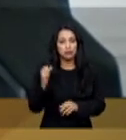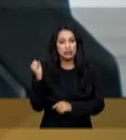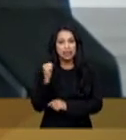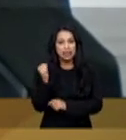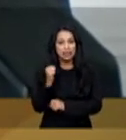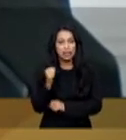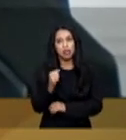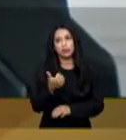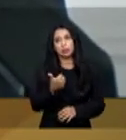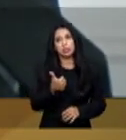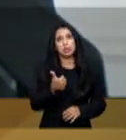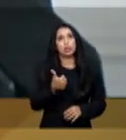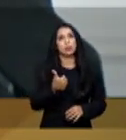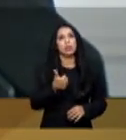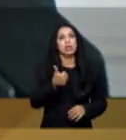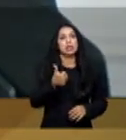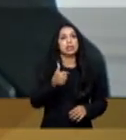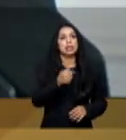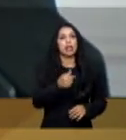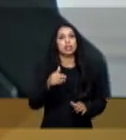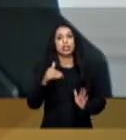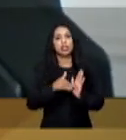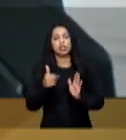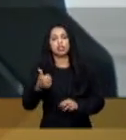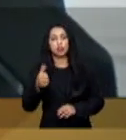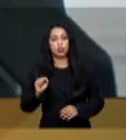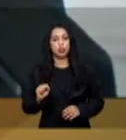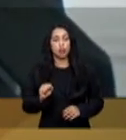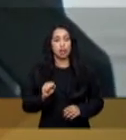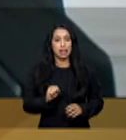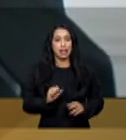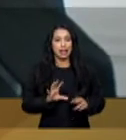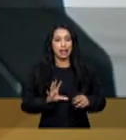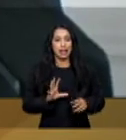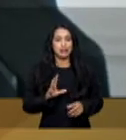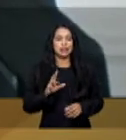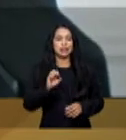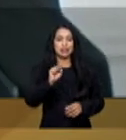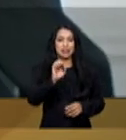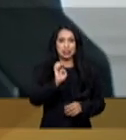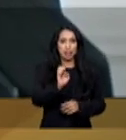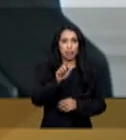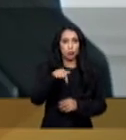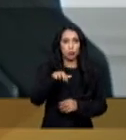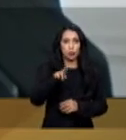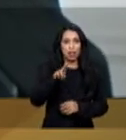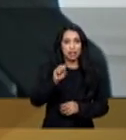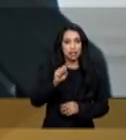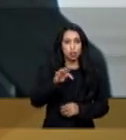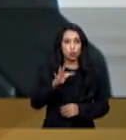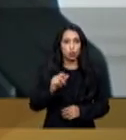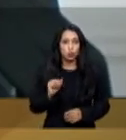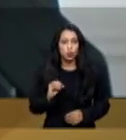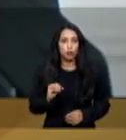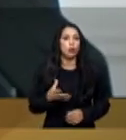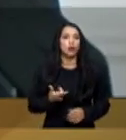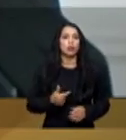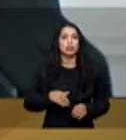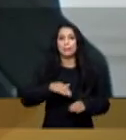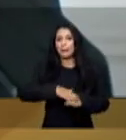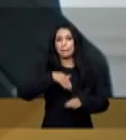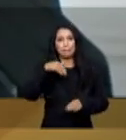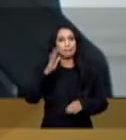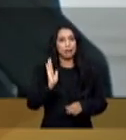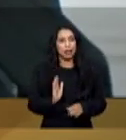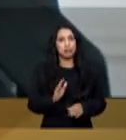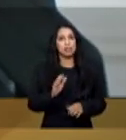18. A extorsão mediante sequestro, 8 a 15. O estupro, 8 a 12.